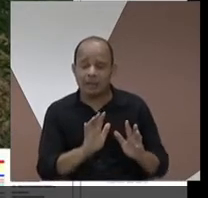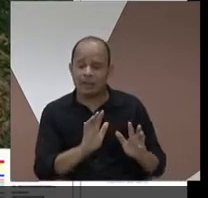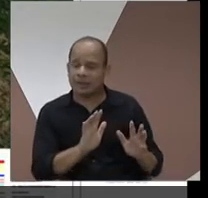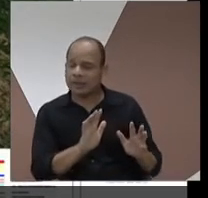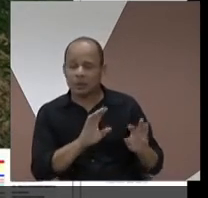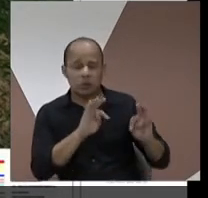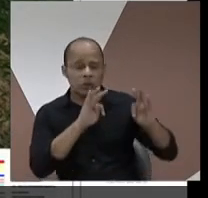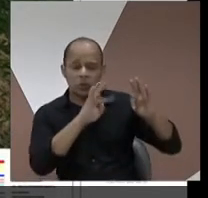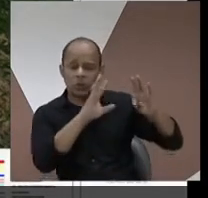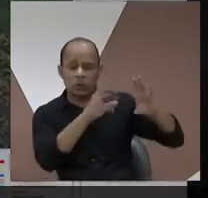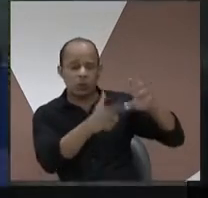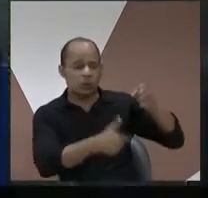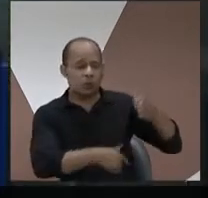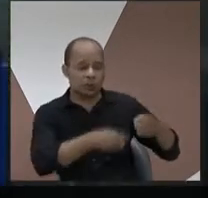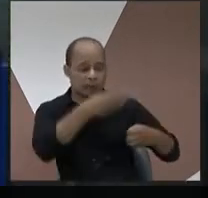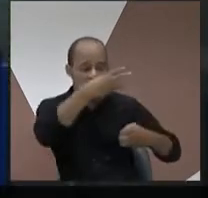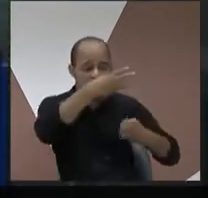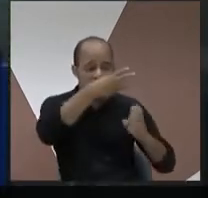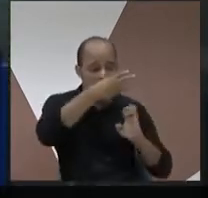que o Estado deveria fazer.